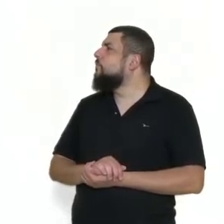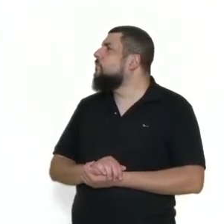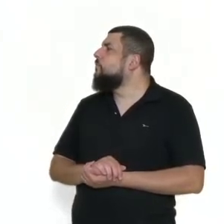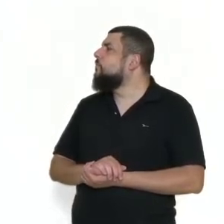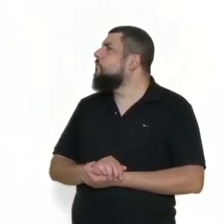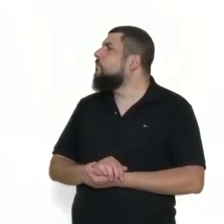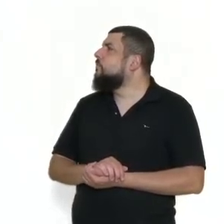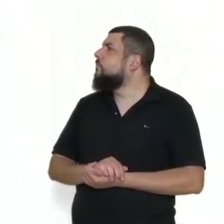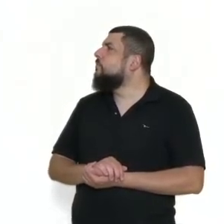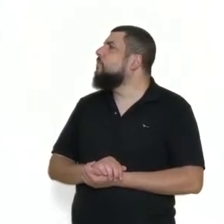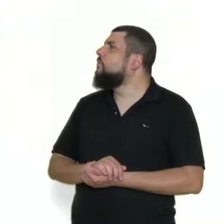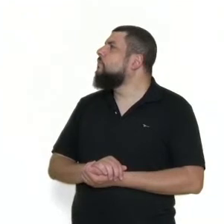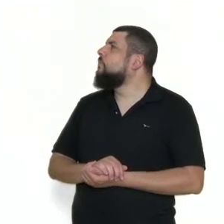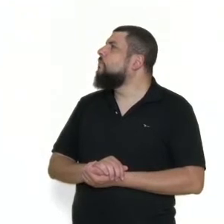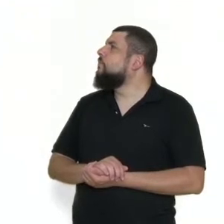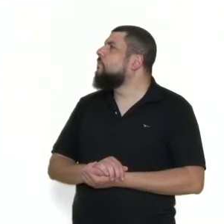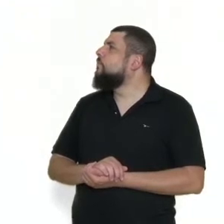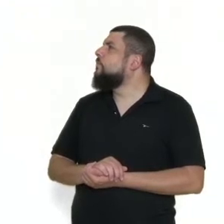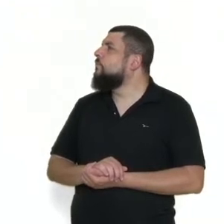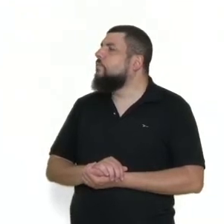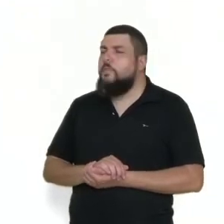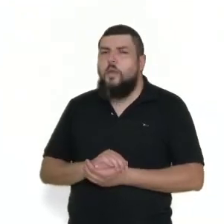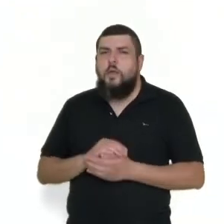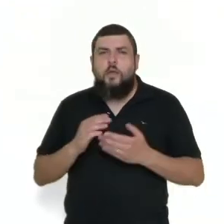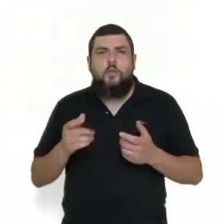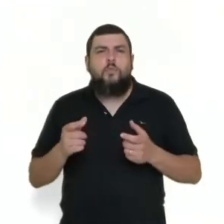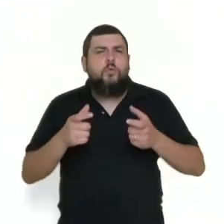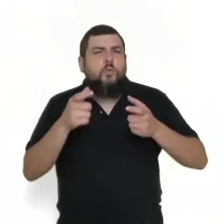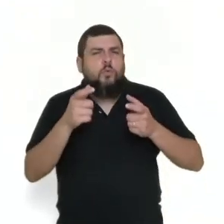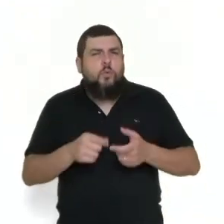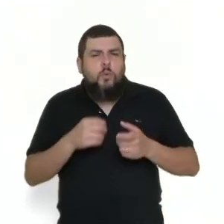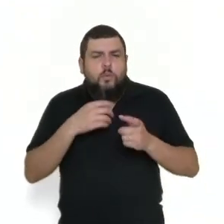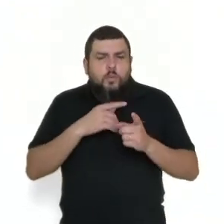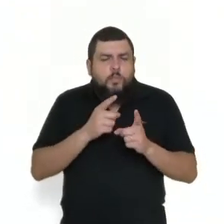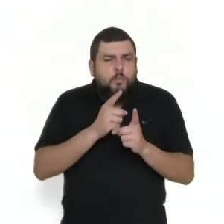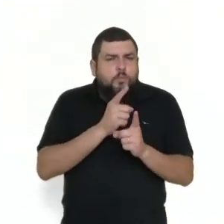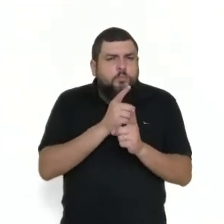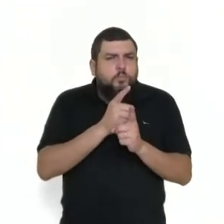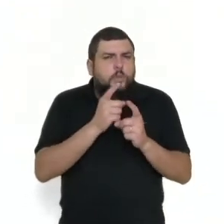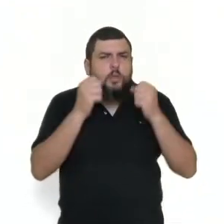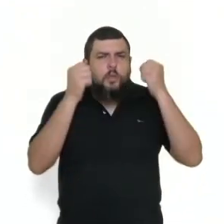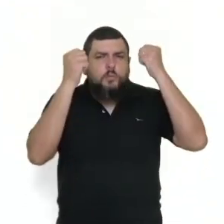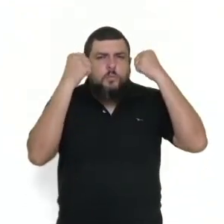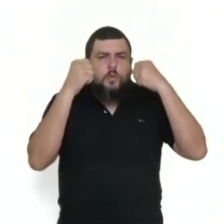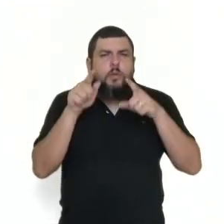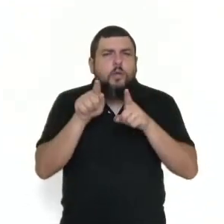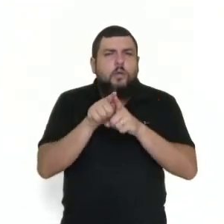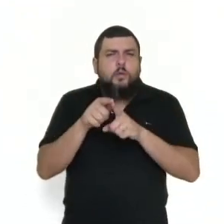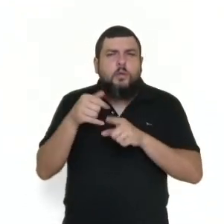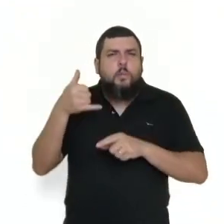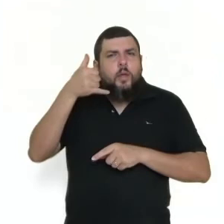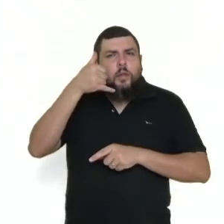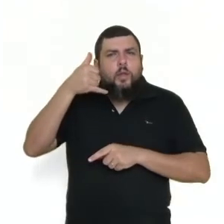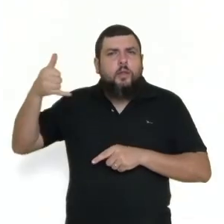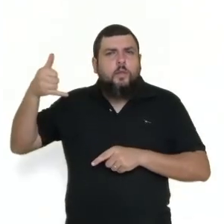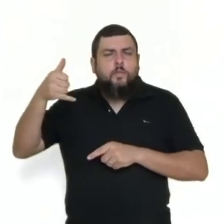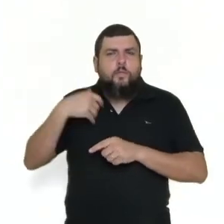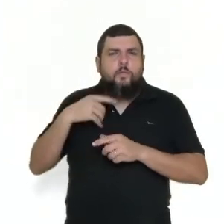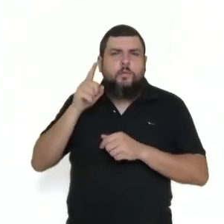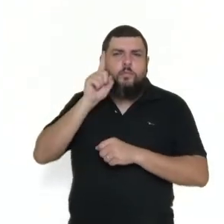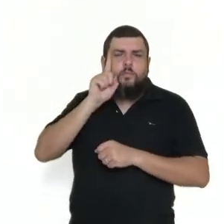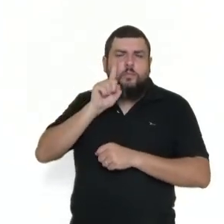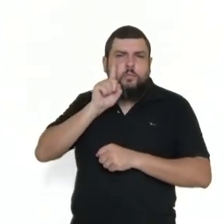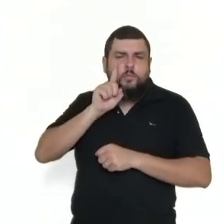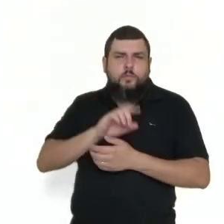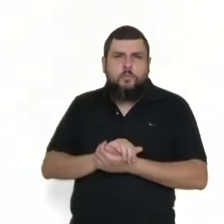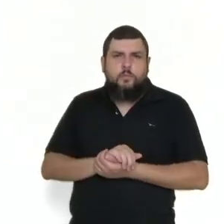península da Baixa Califórnia, no México. Então ele é bem restrito, né? Bem restrito, esses chaparrais são bem restritos a essa região. Semelhante ao matagal